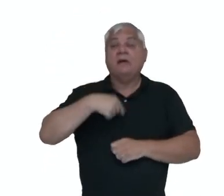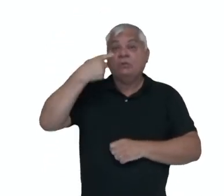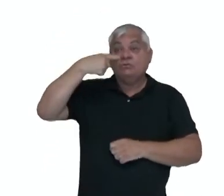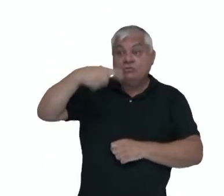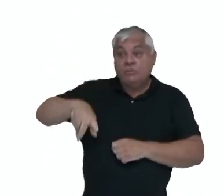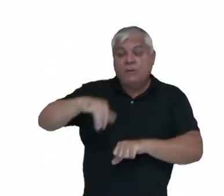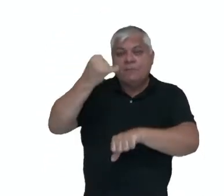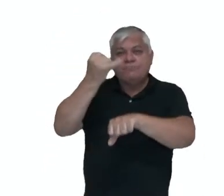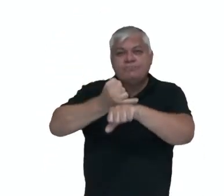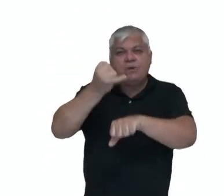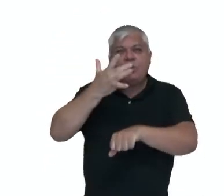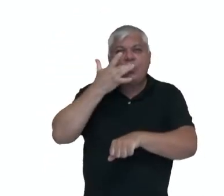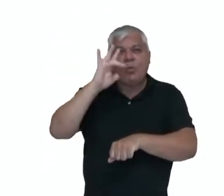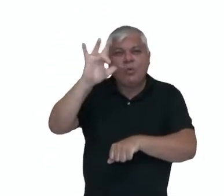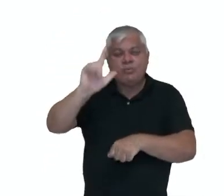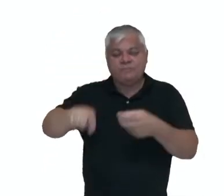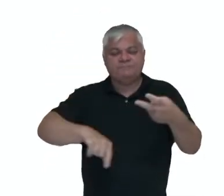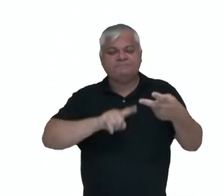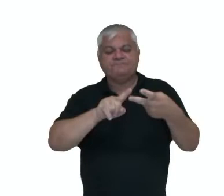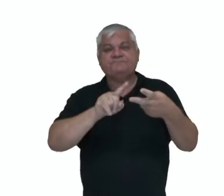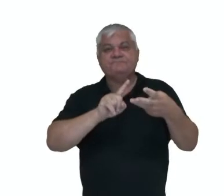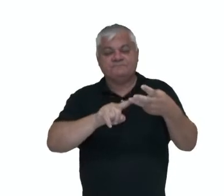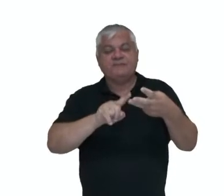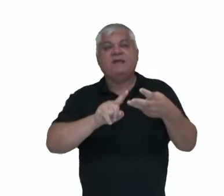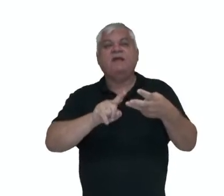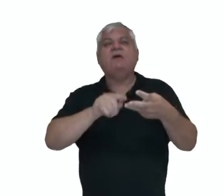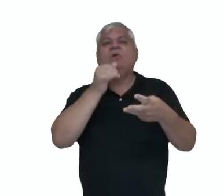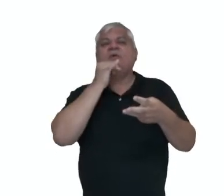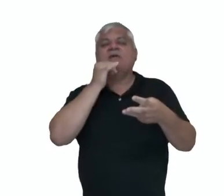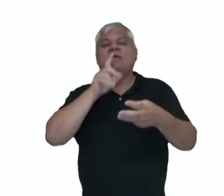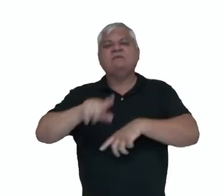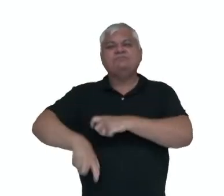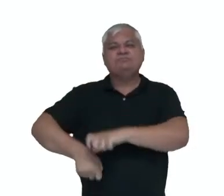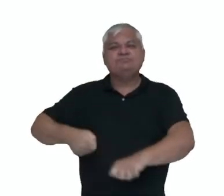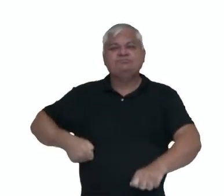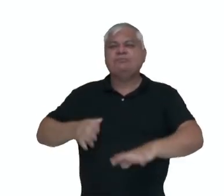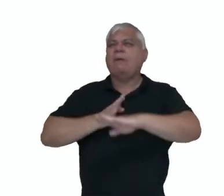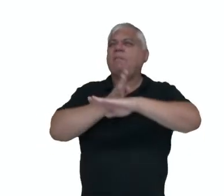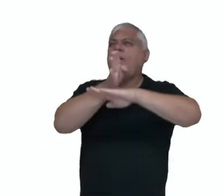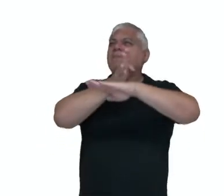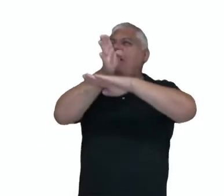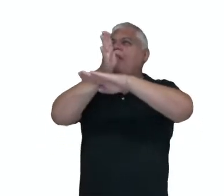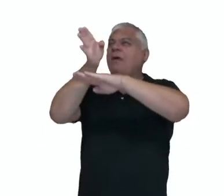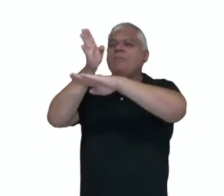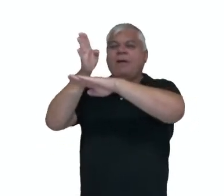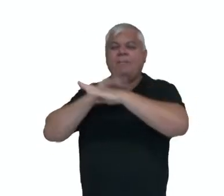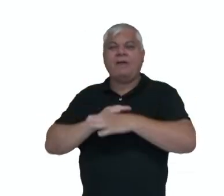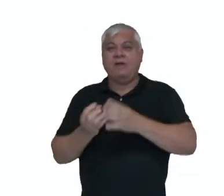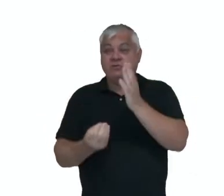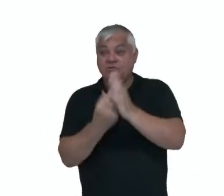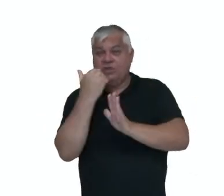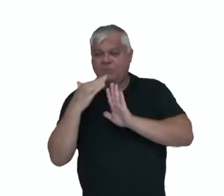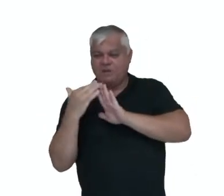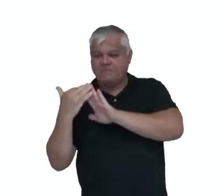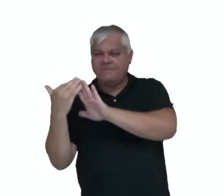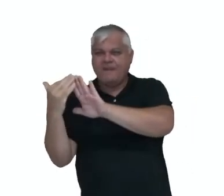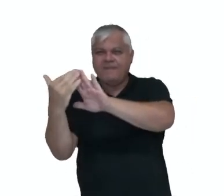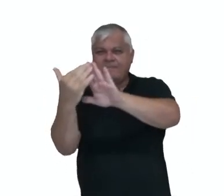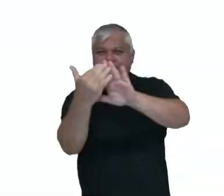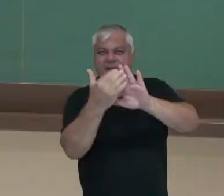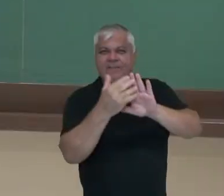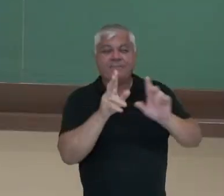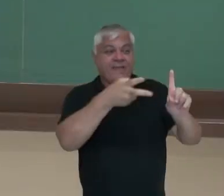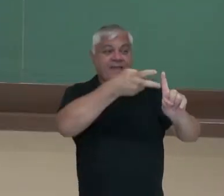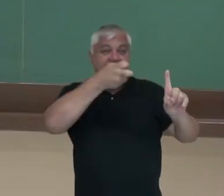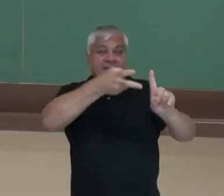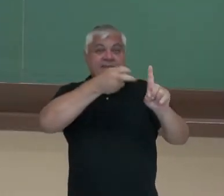metais preciosos, destruição de missões jesuíticas, desenvolvimento de povoados e vilas, extermínio dos indígenas.